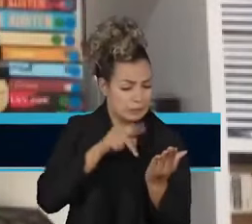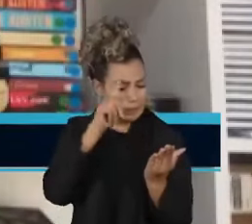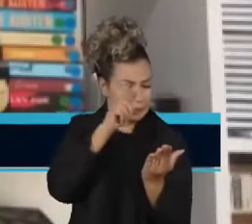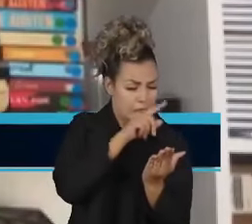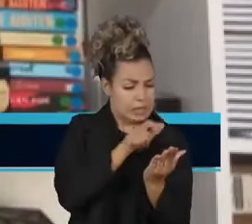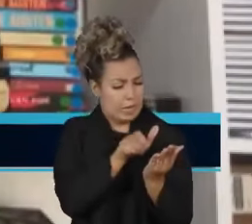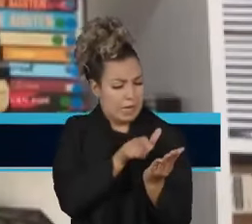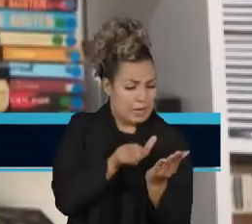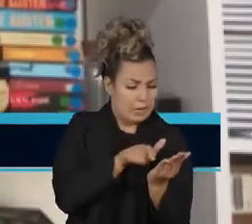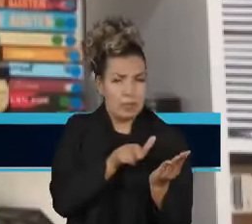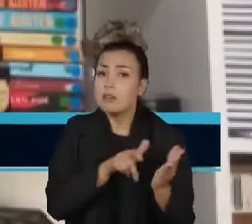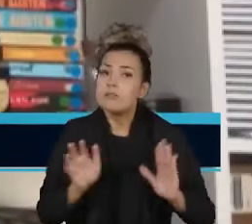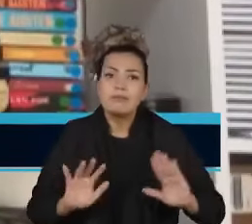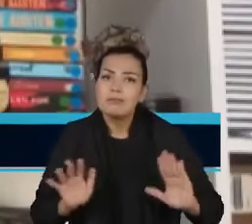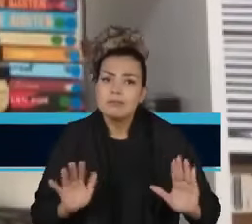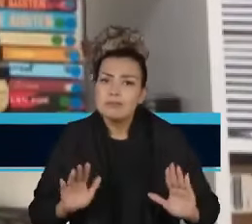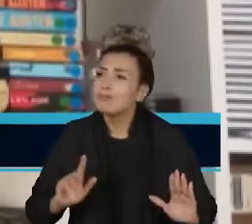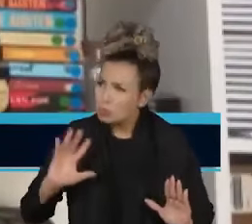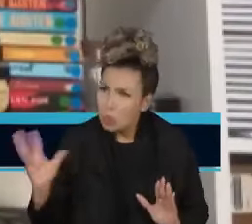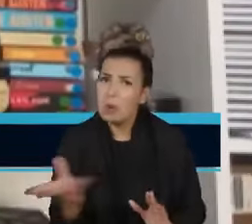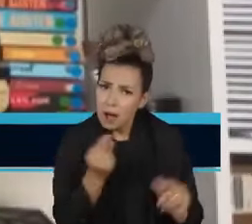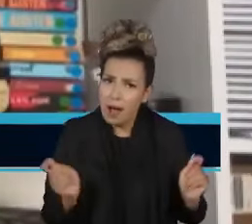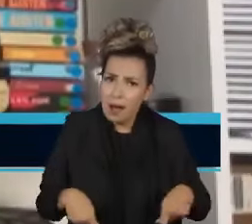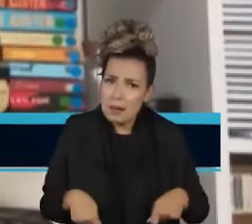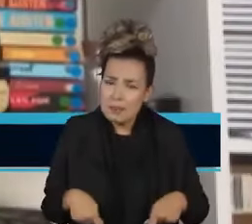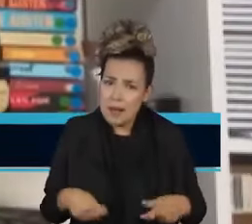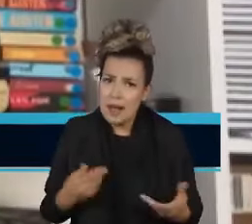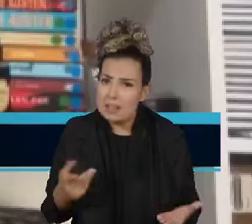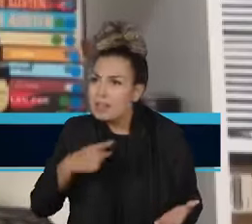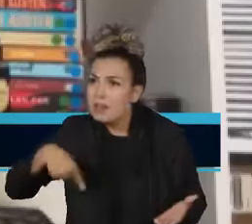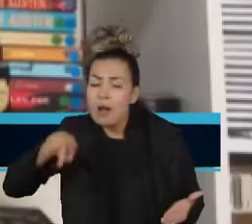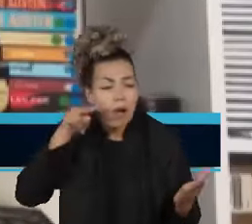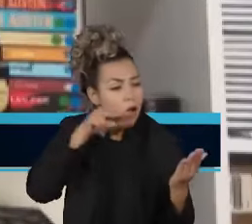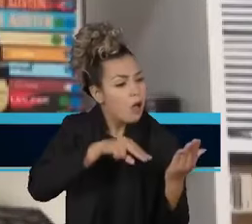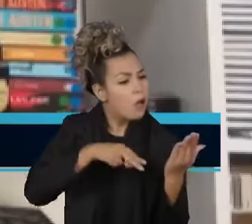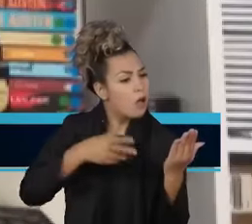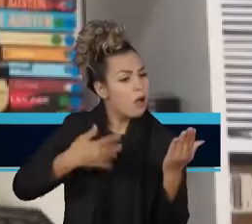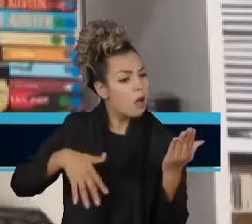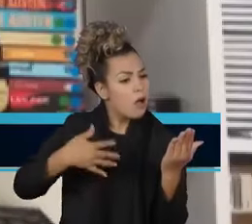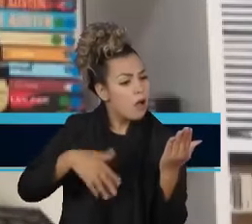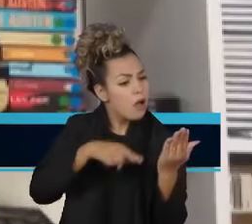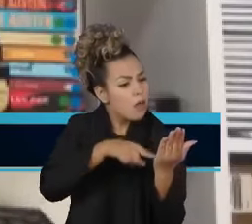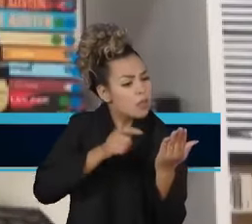pessoas descobriram que o livro tinha muitas possibilidades. Então, acho que o TikTok foi